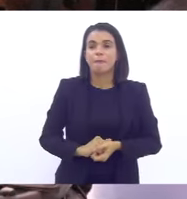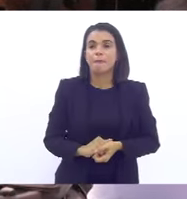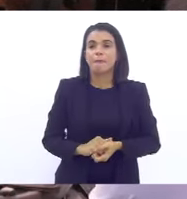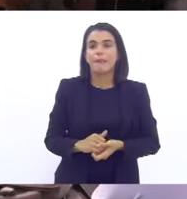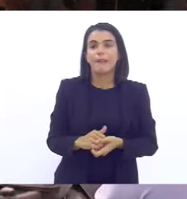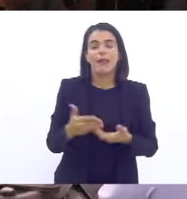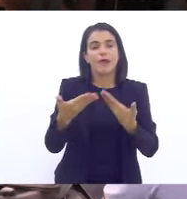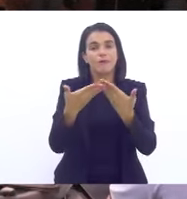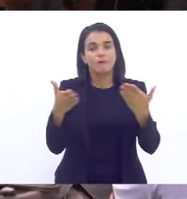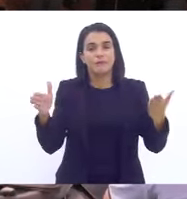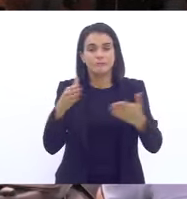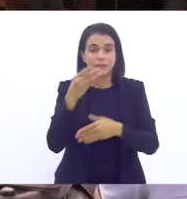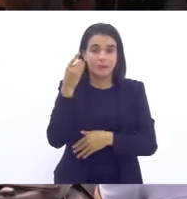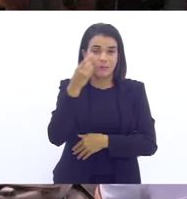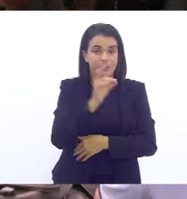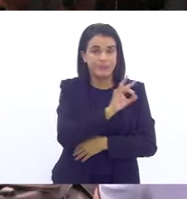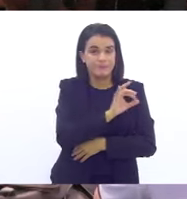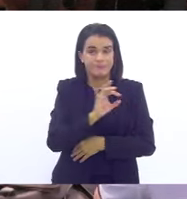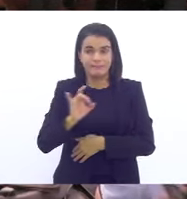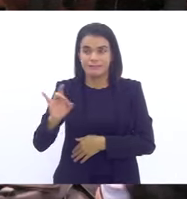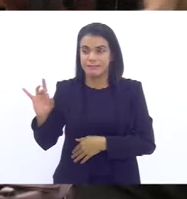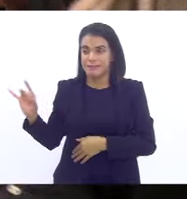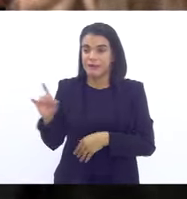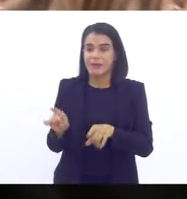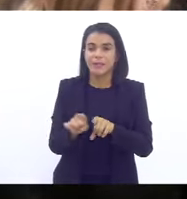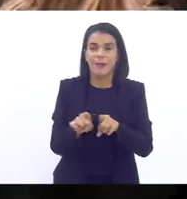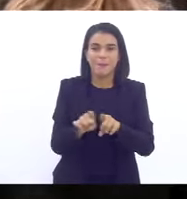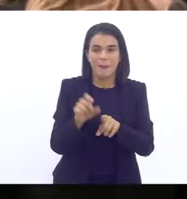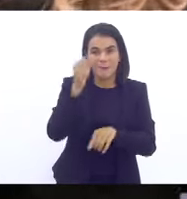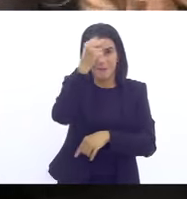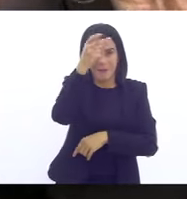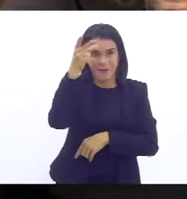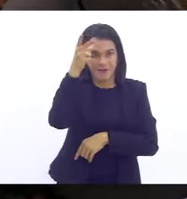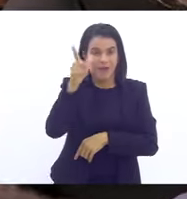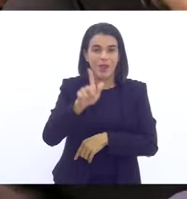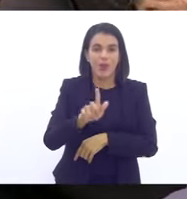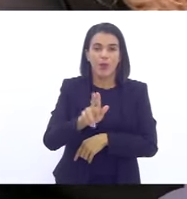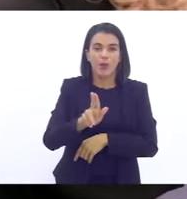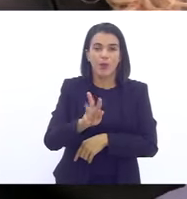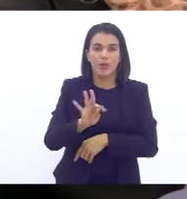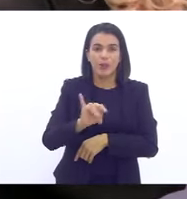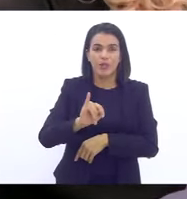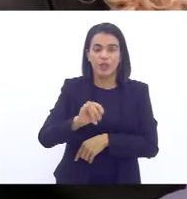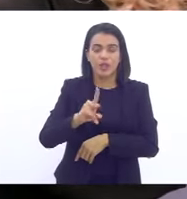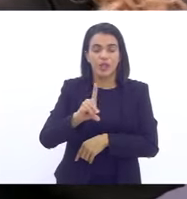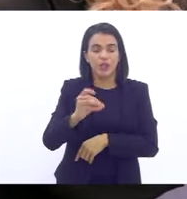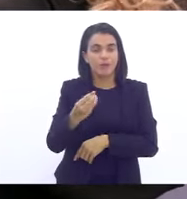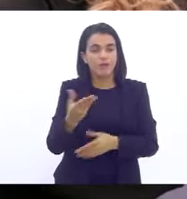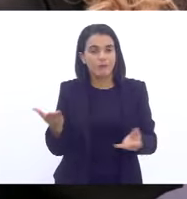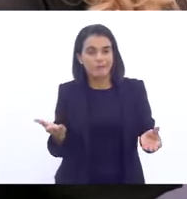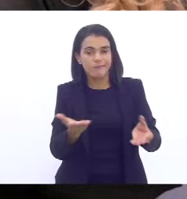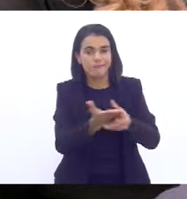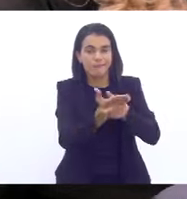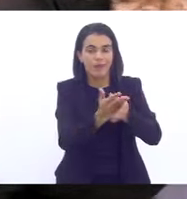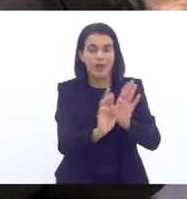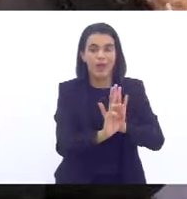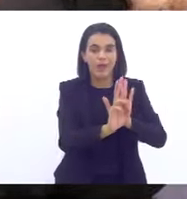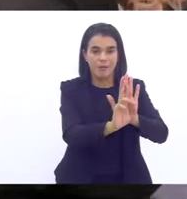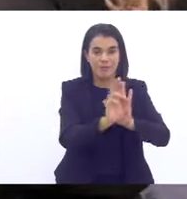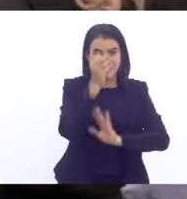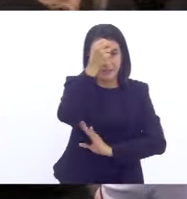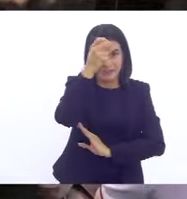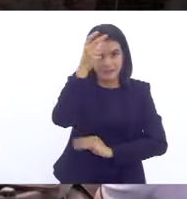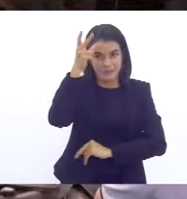deputados, na sequência para os prefeitos. Ouvi o prefeito Gutinho, que ingressou com uma ação civil pública em nome dos